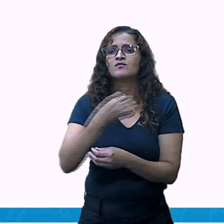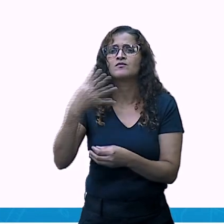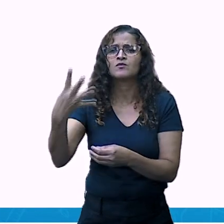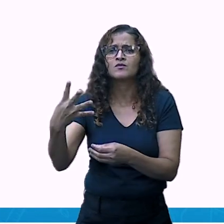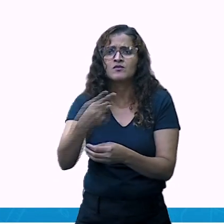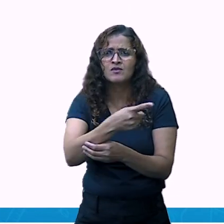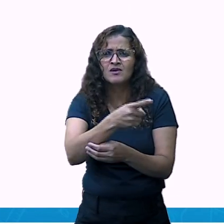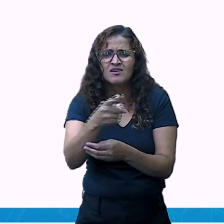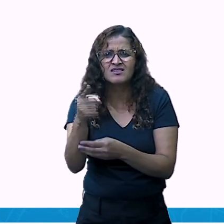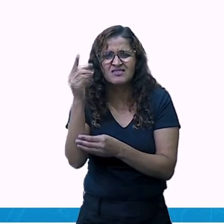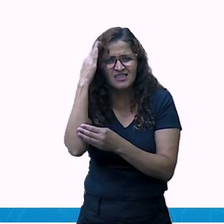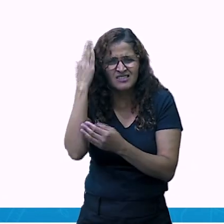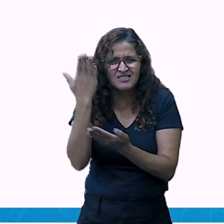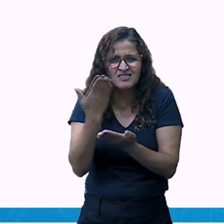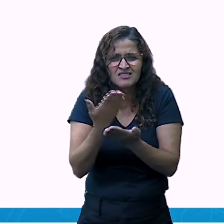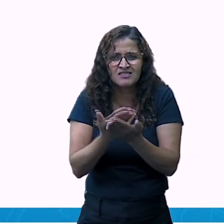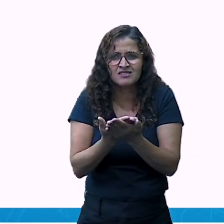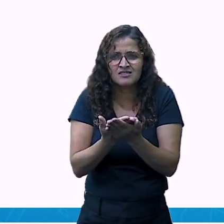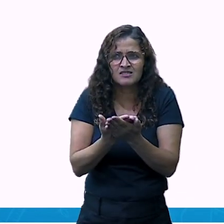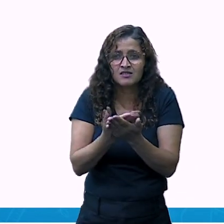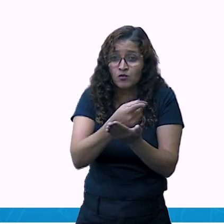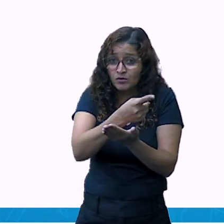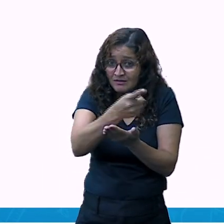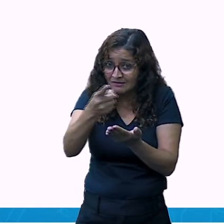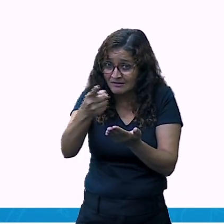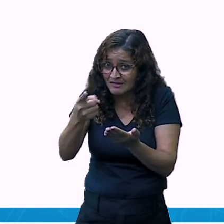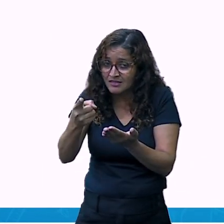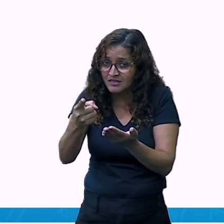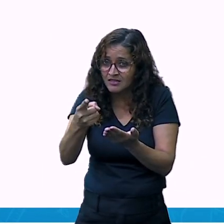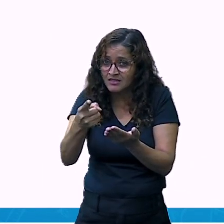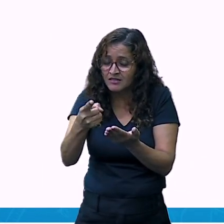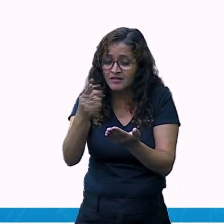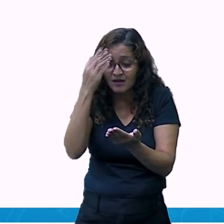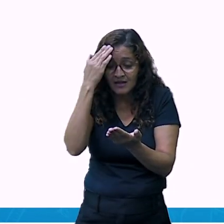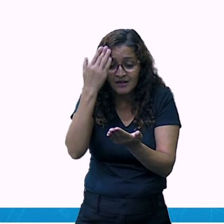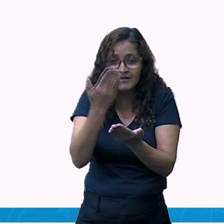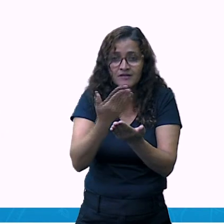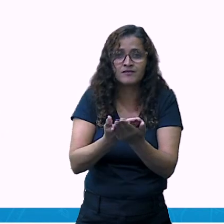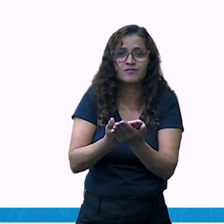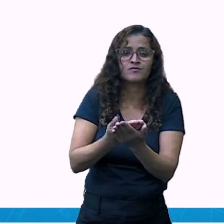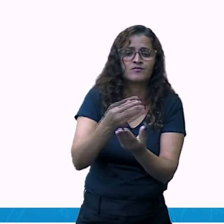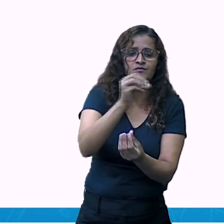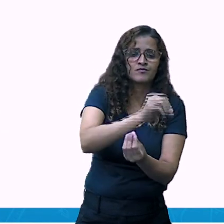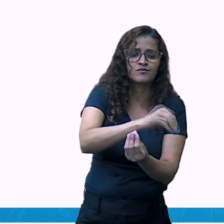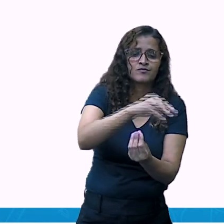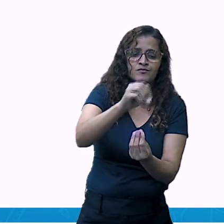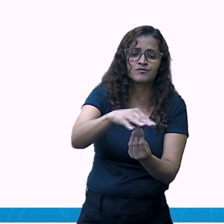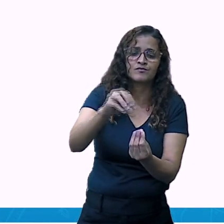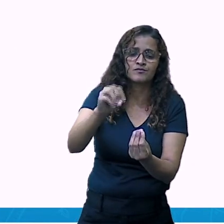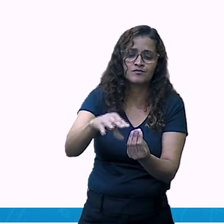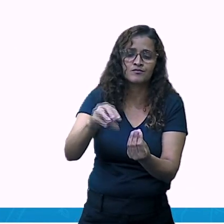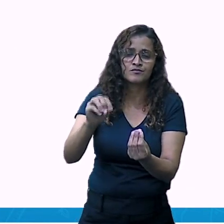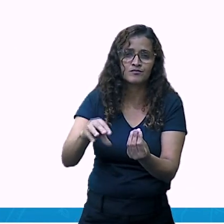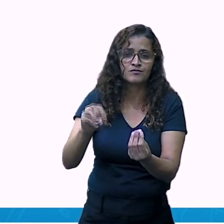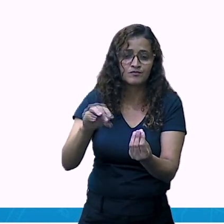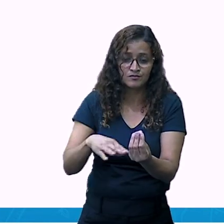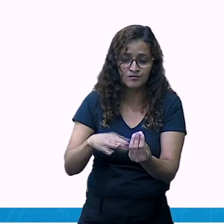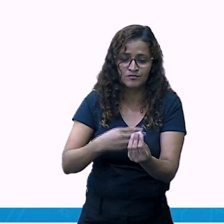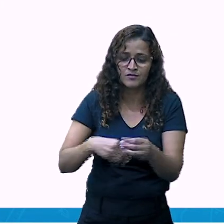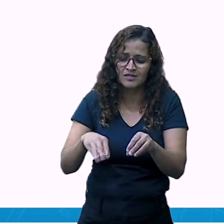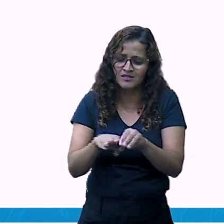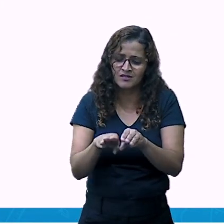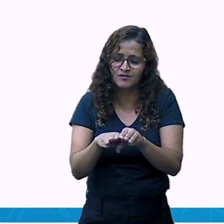acredita, é pessoal, você, é sua opinião, que os fungos e as bactérias só